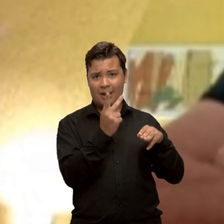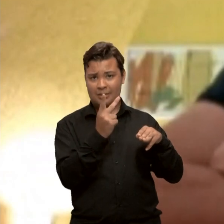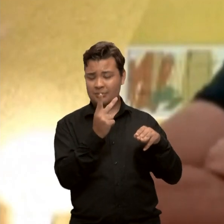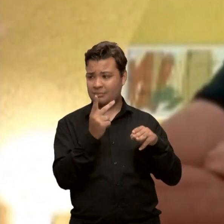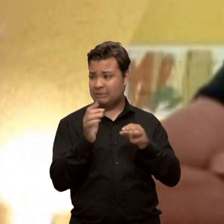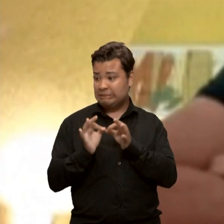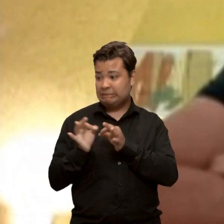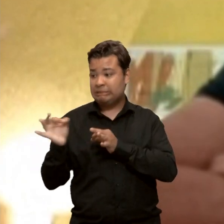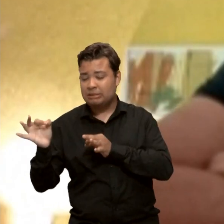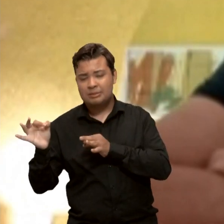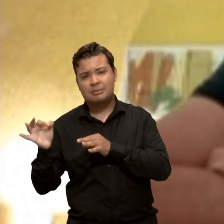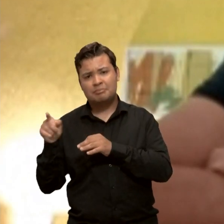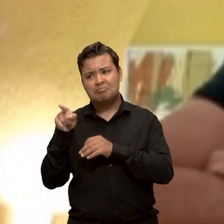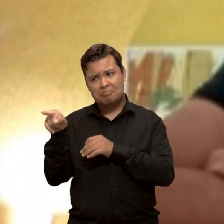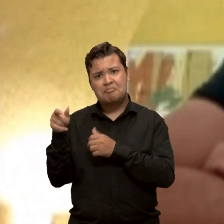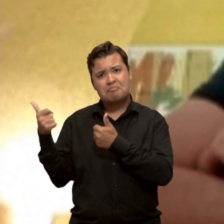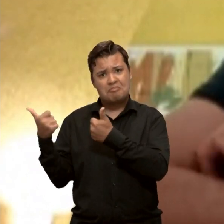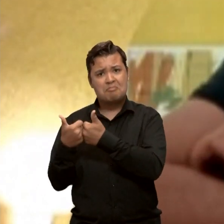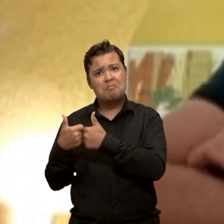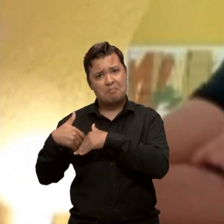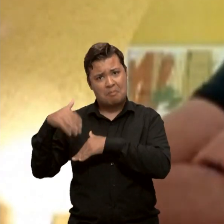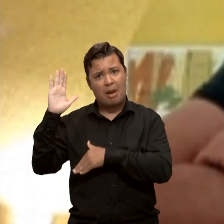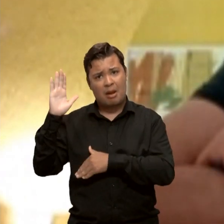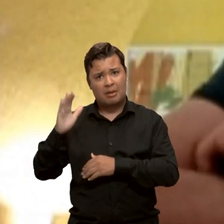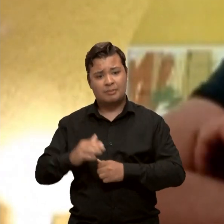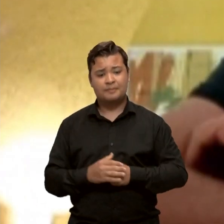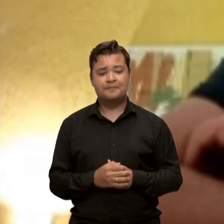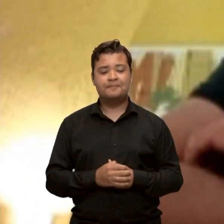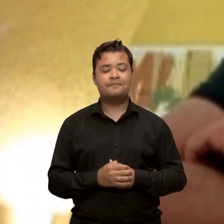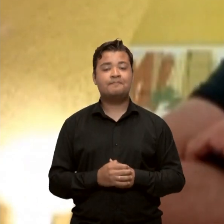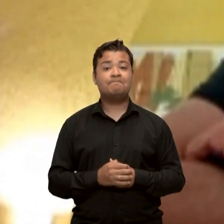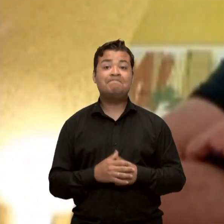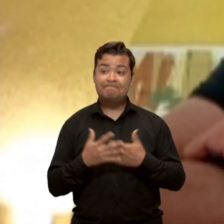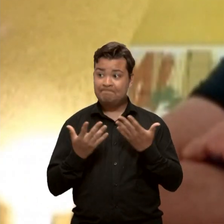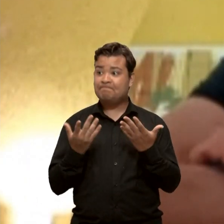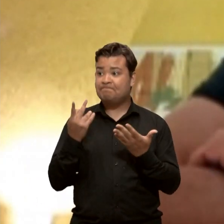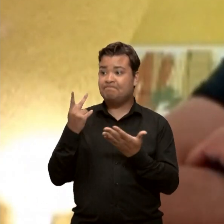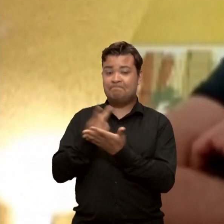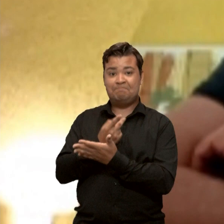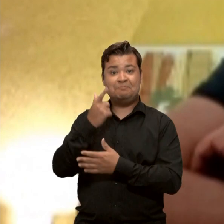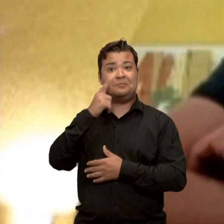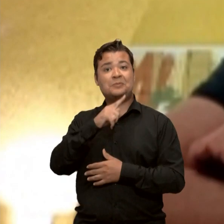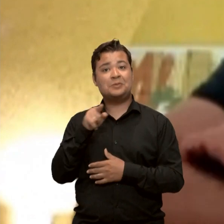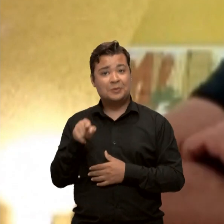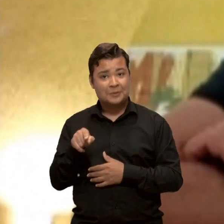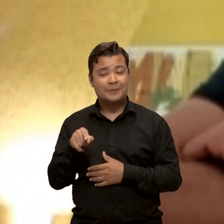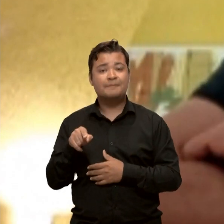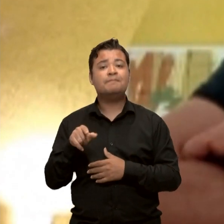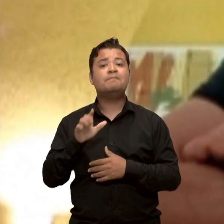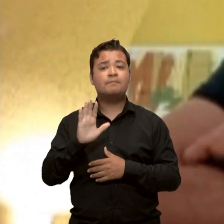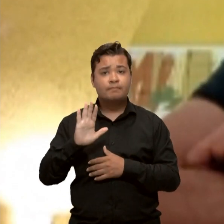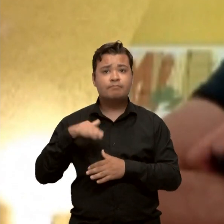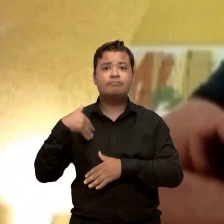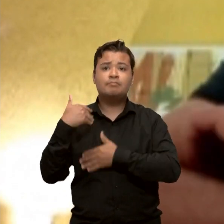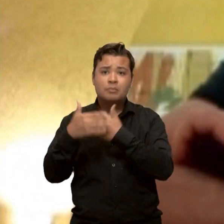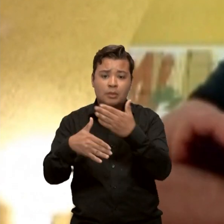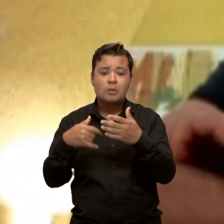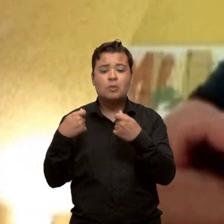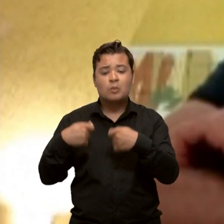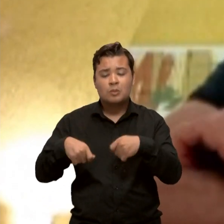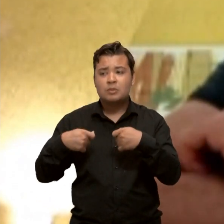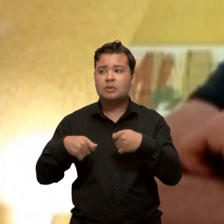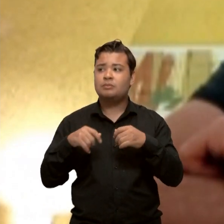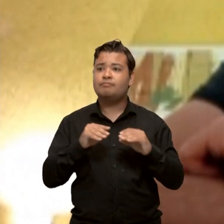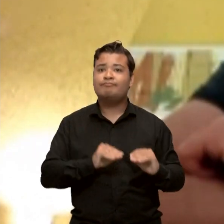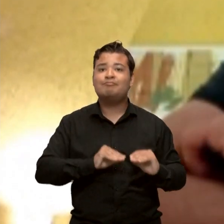era muito maior. E assim aconteceu, né? Aí depois eu tinha que sair para estudar mesmo, porque eu queria, né,